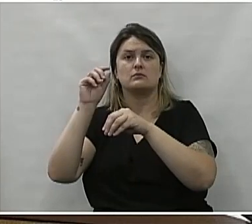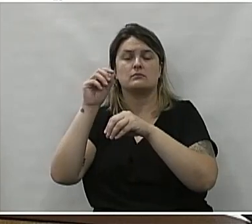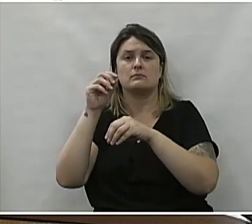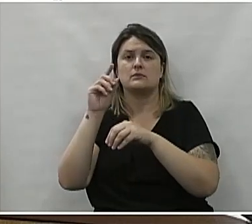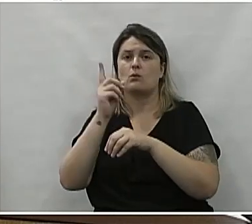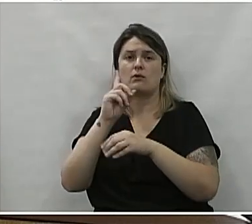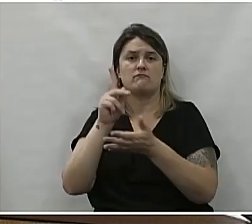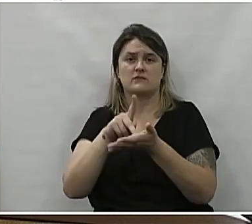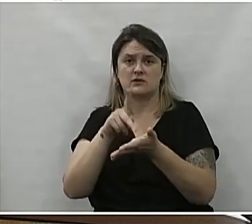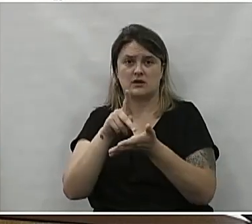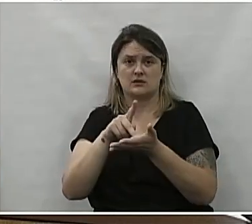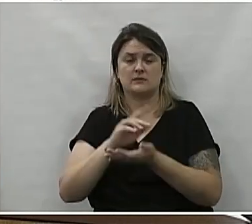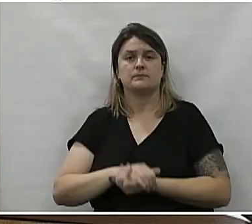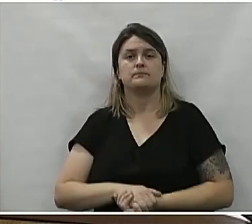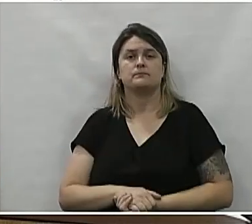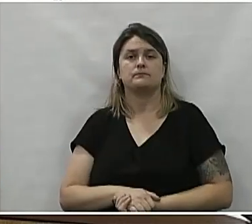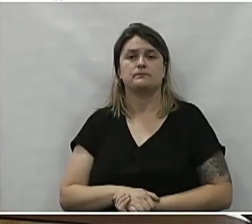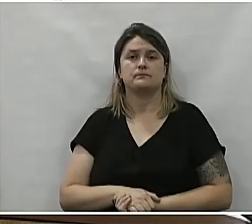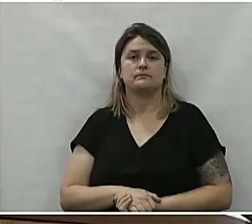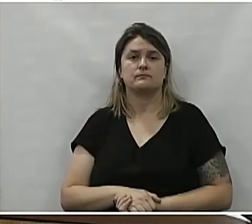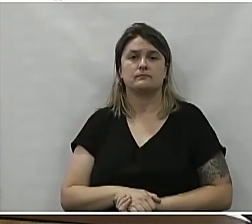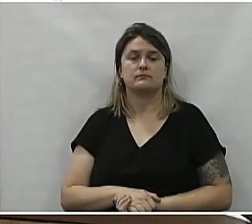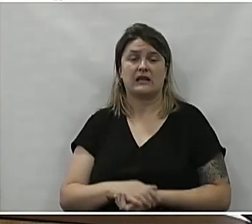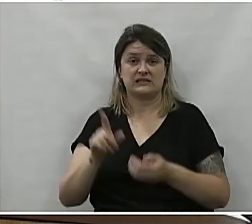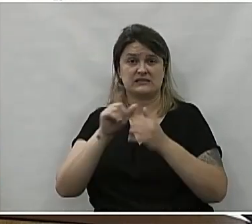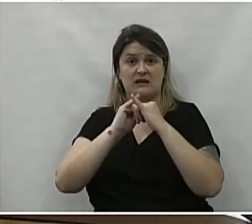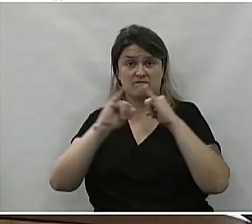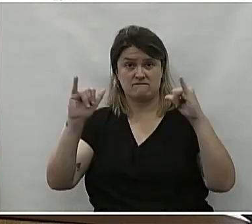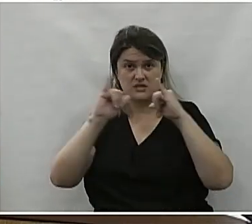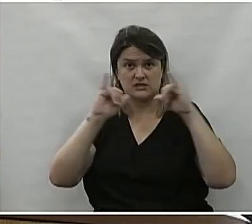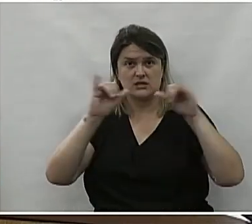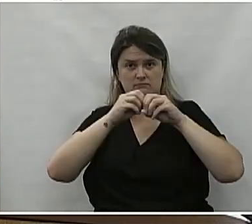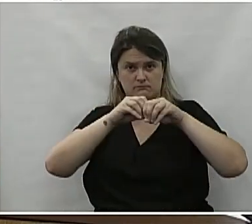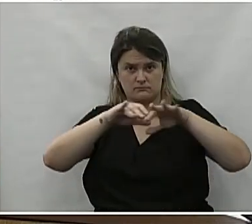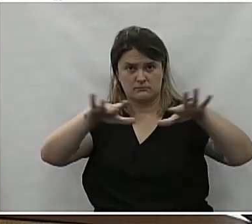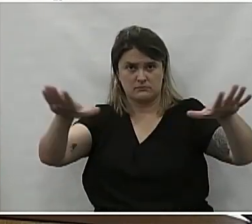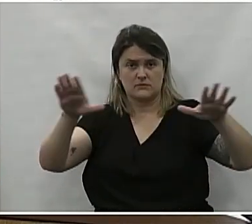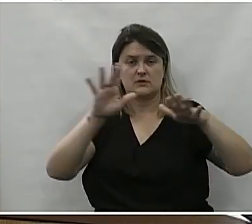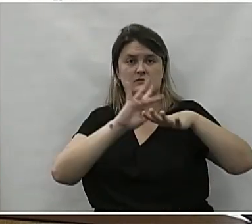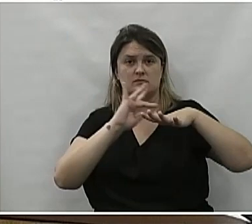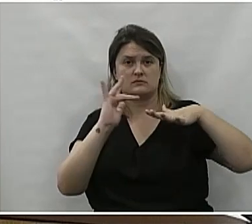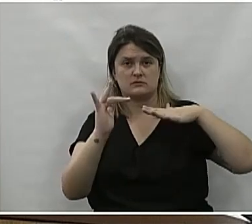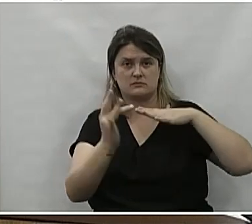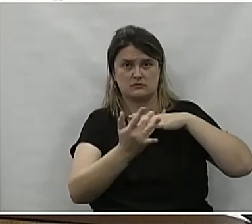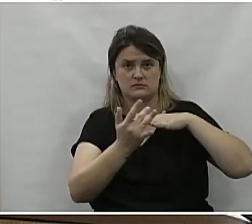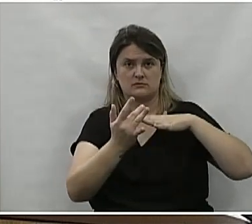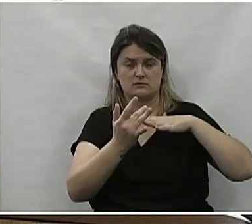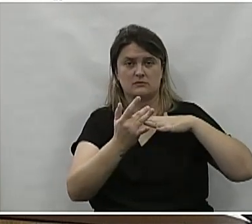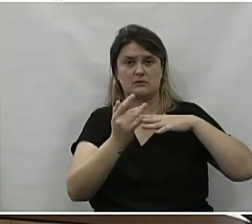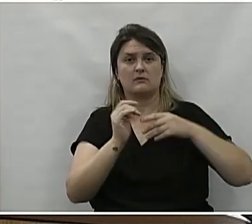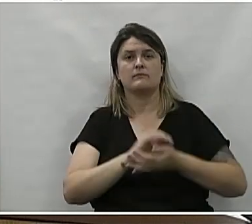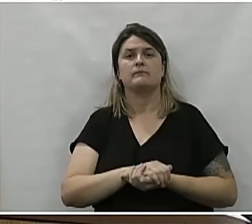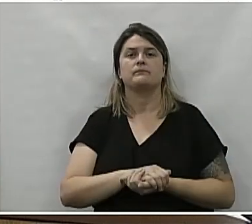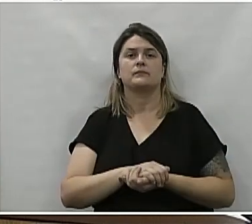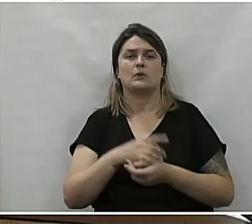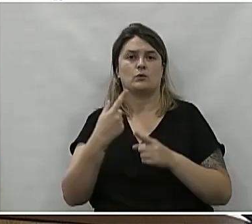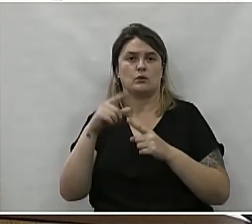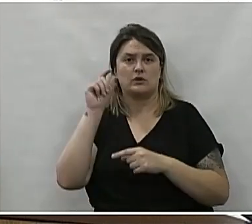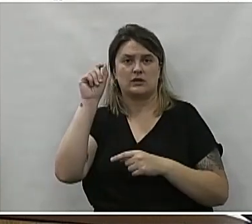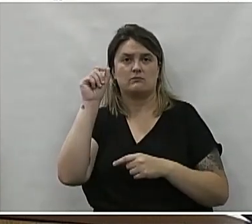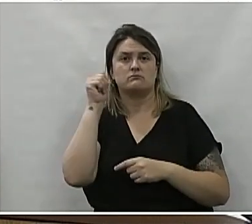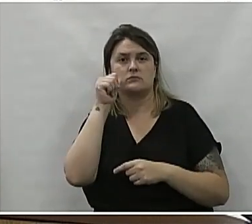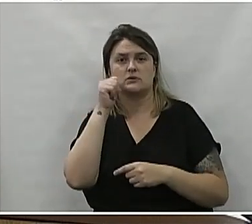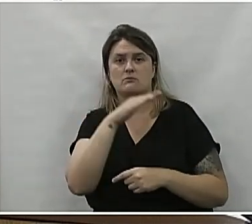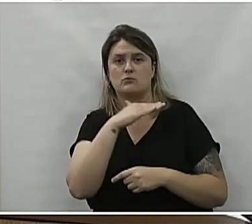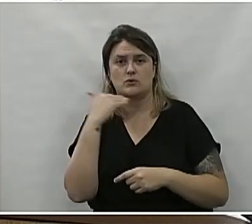inverdade Então Em ração Da notícia disseminada Nas redes sociais Levando em conta Consideração O falecimento Da